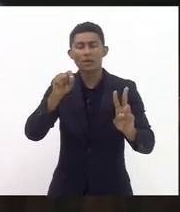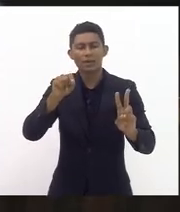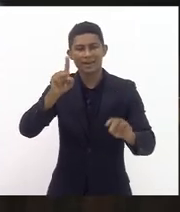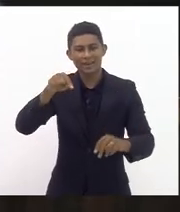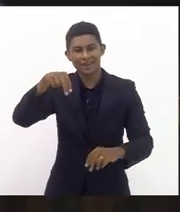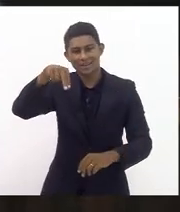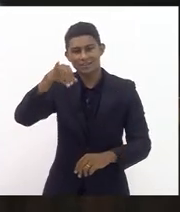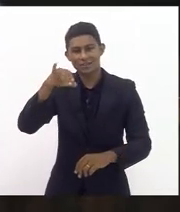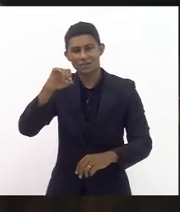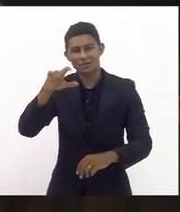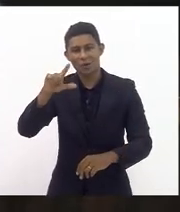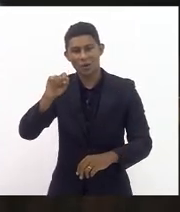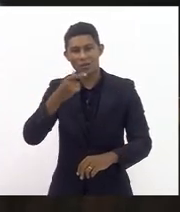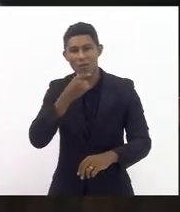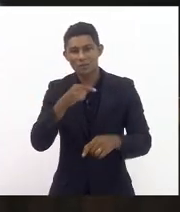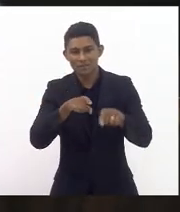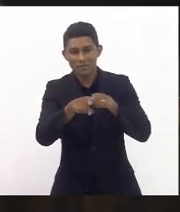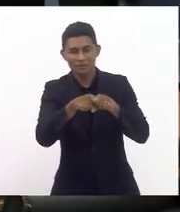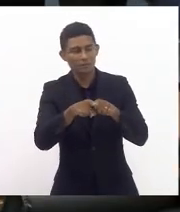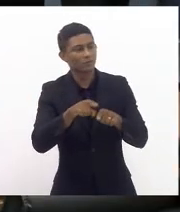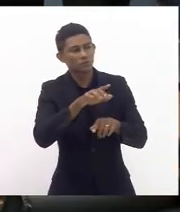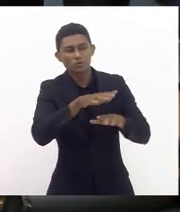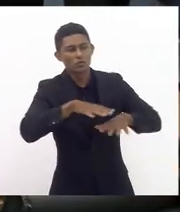Missione. Sejam todos bem-vindos.